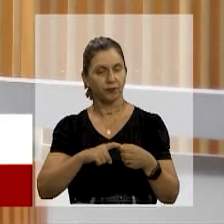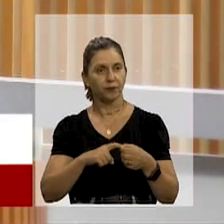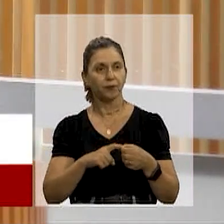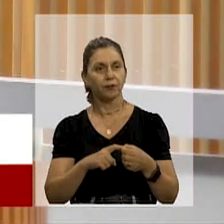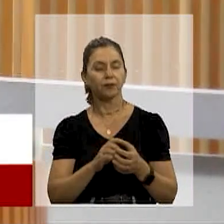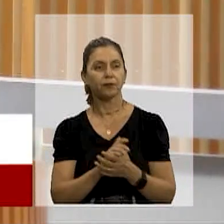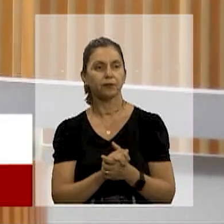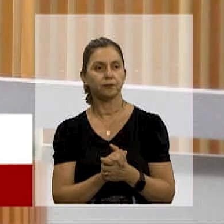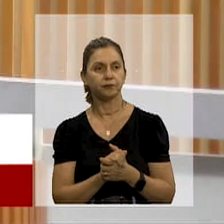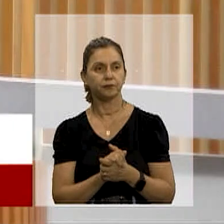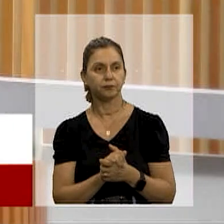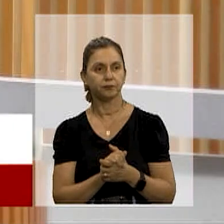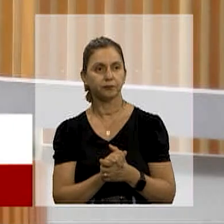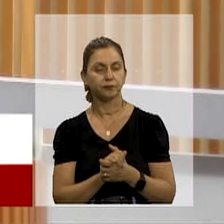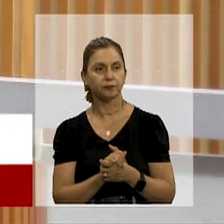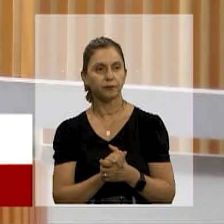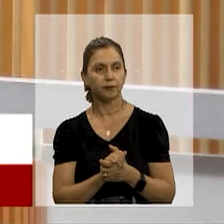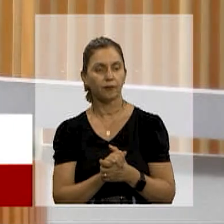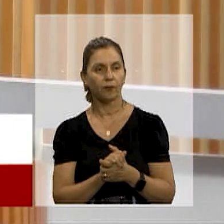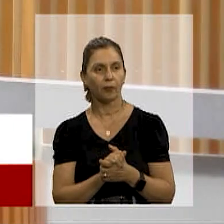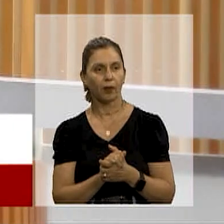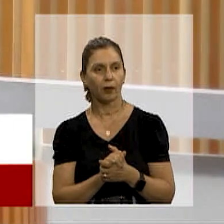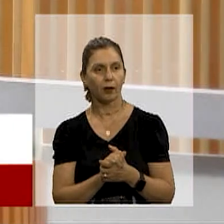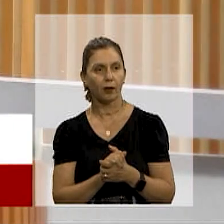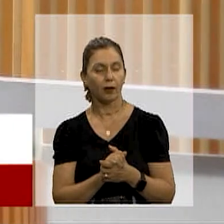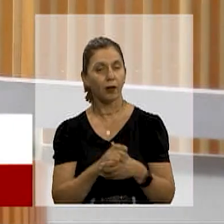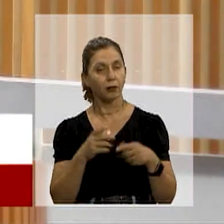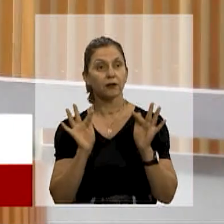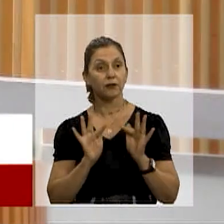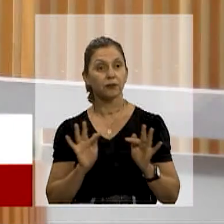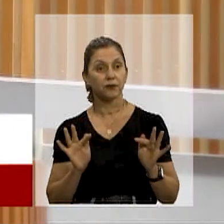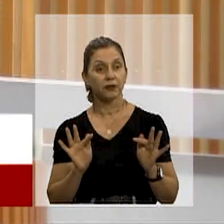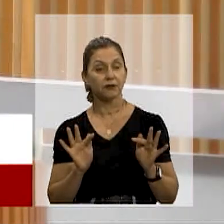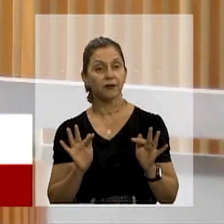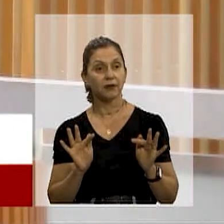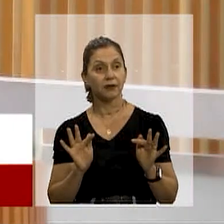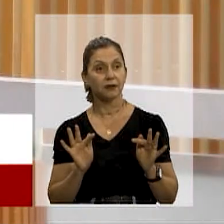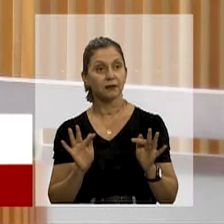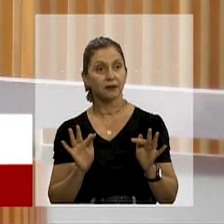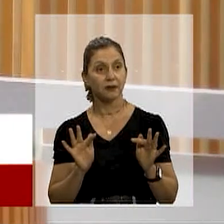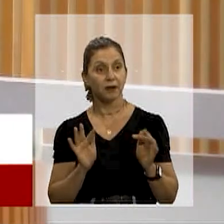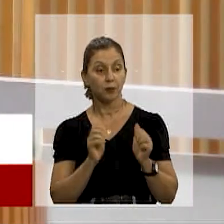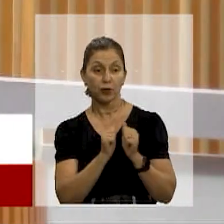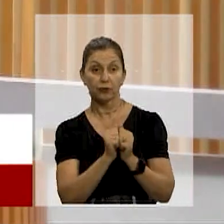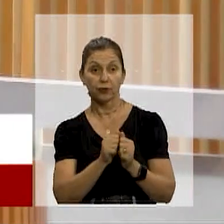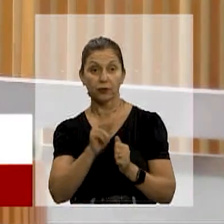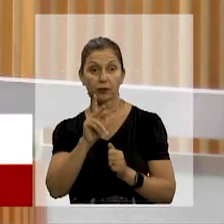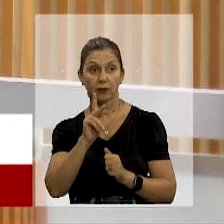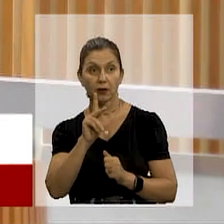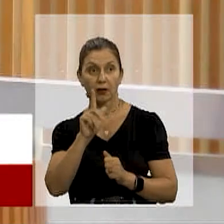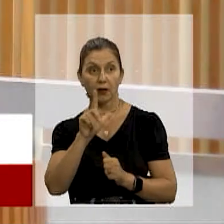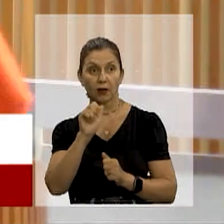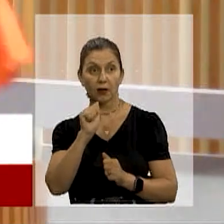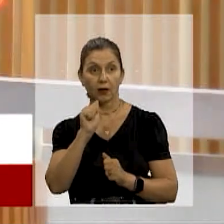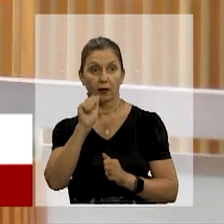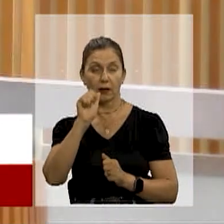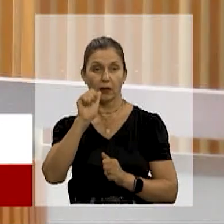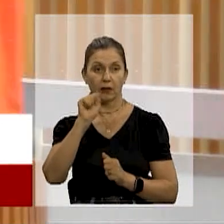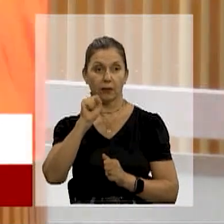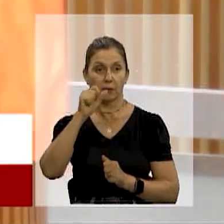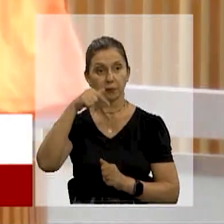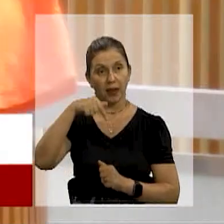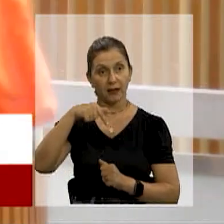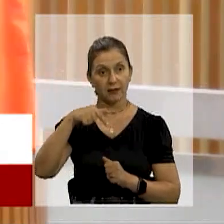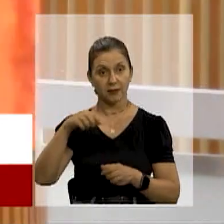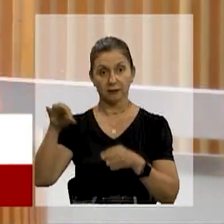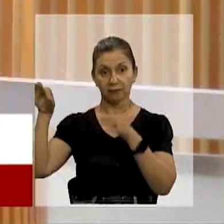nunca, tornava necessário. A gente acompanhou o Plesk desde o seu